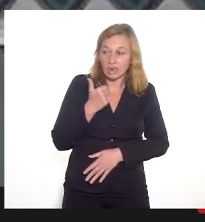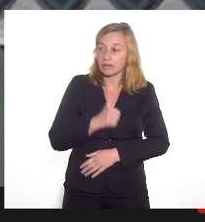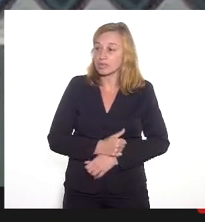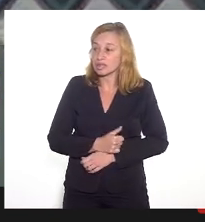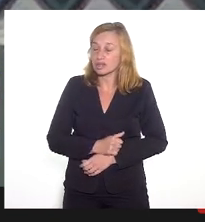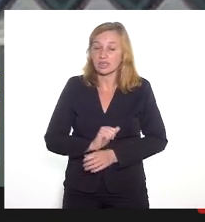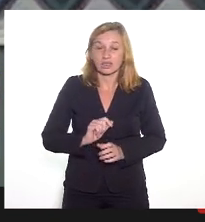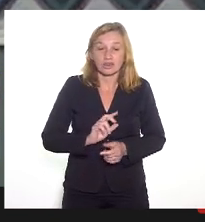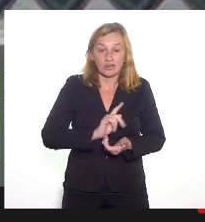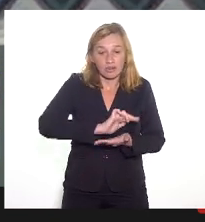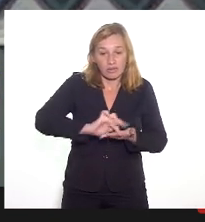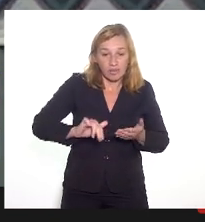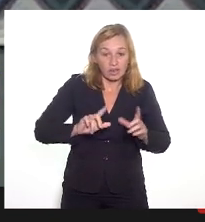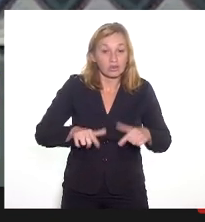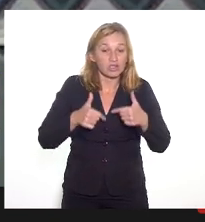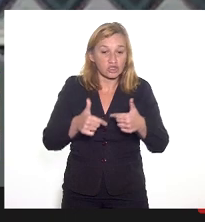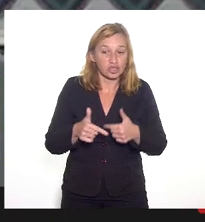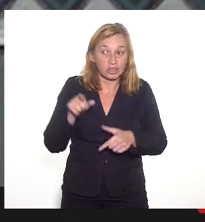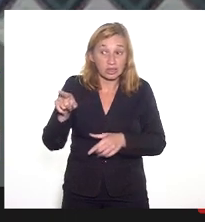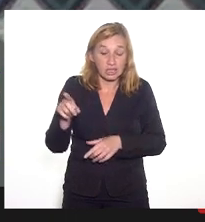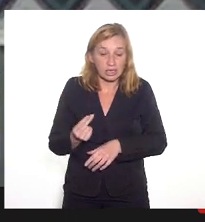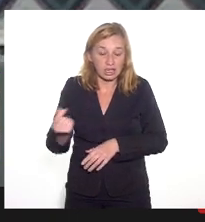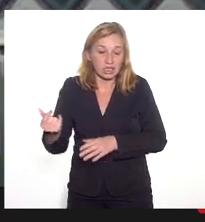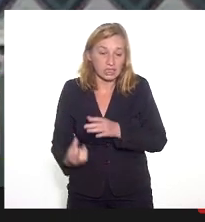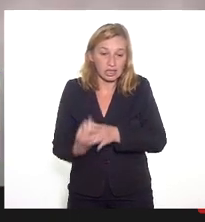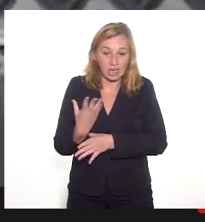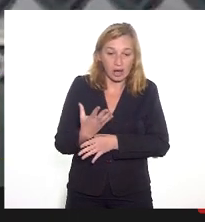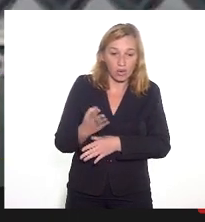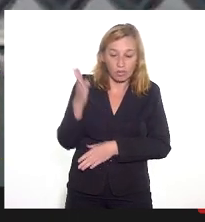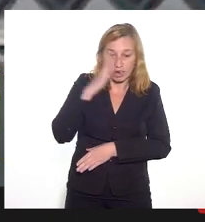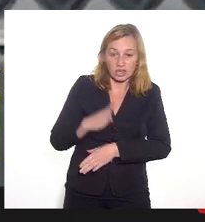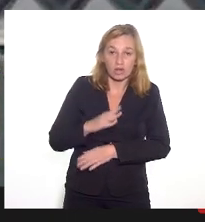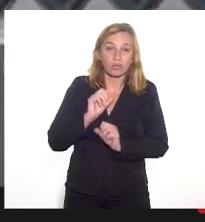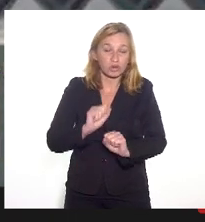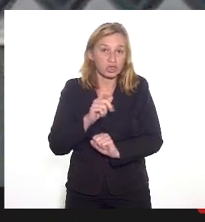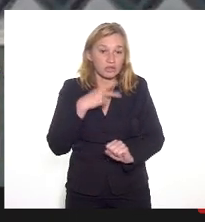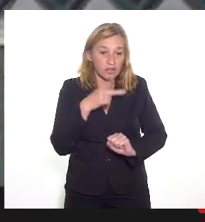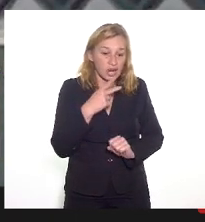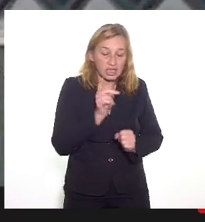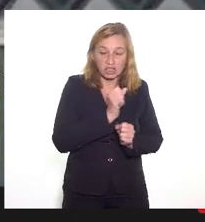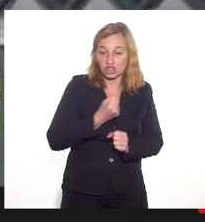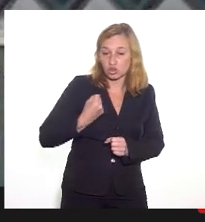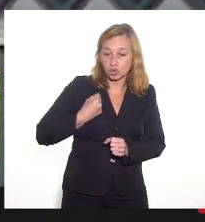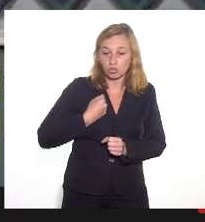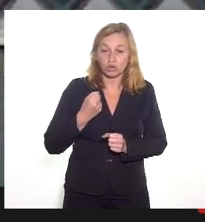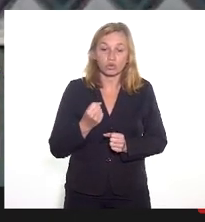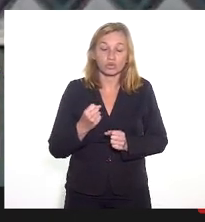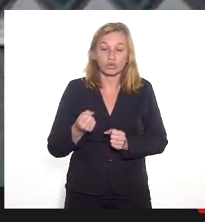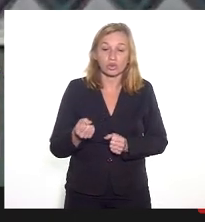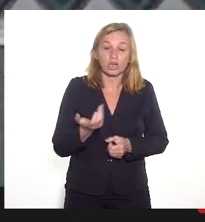das ações que saíram dali, o Criar Brasil, por exemplo, a gente podia falar aqui de inúmeras